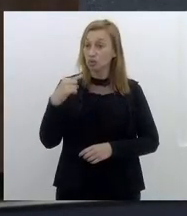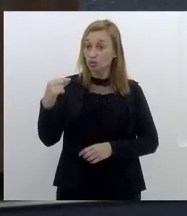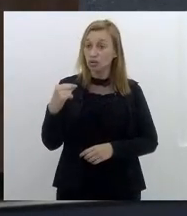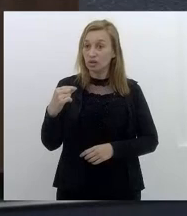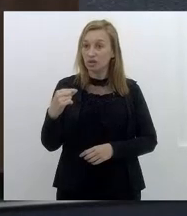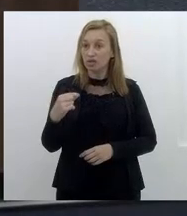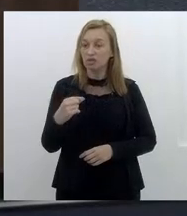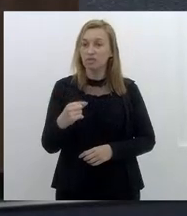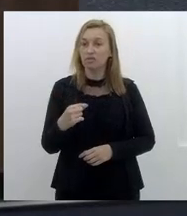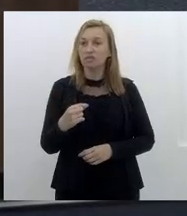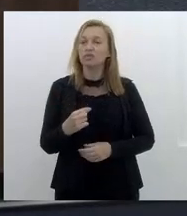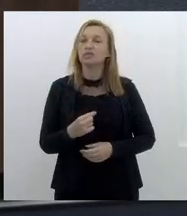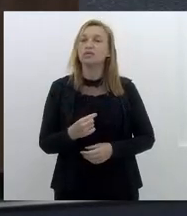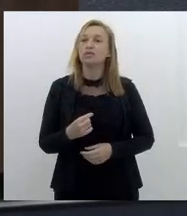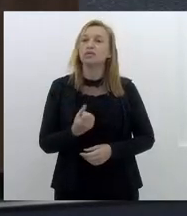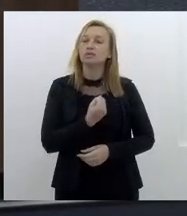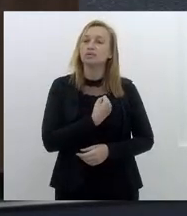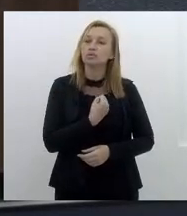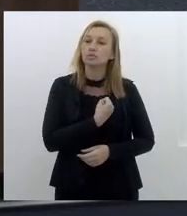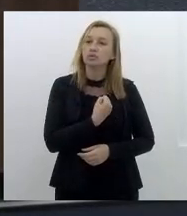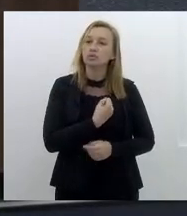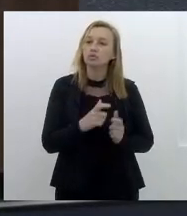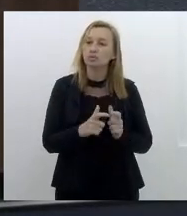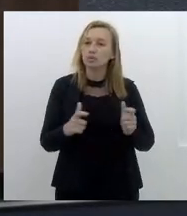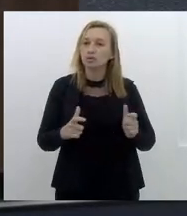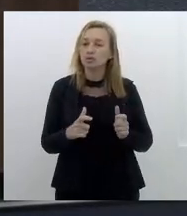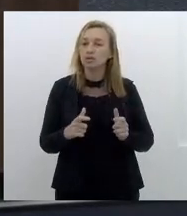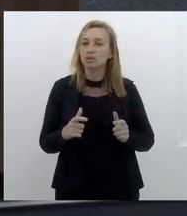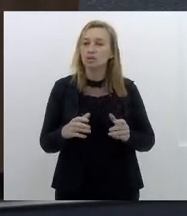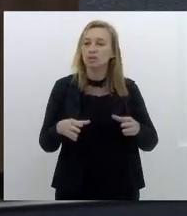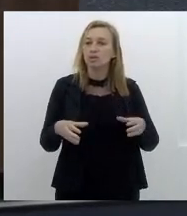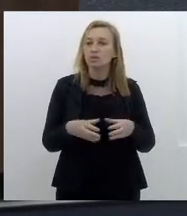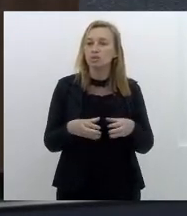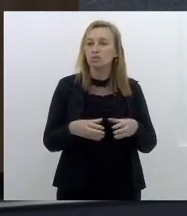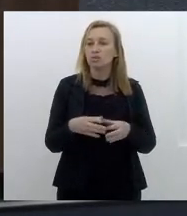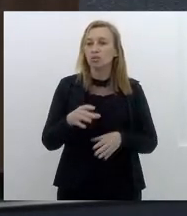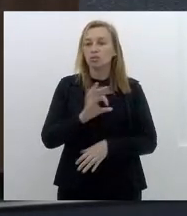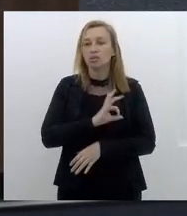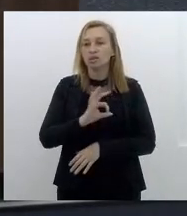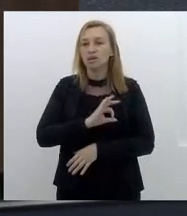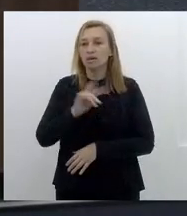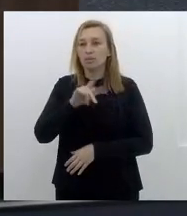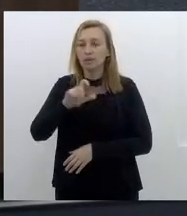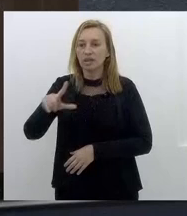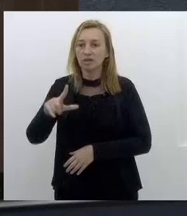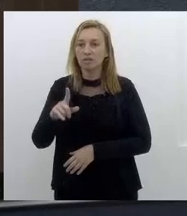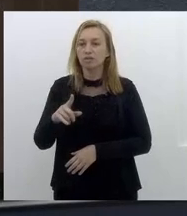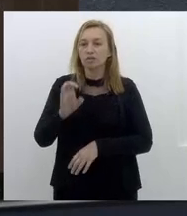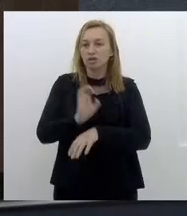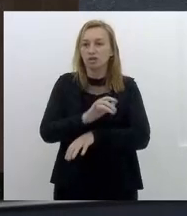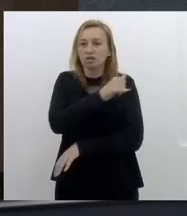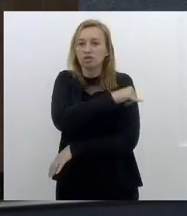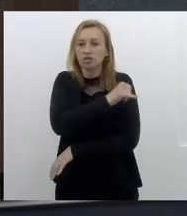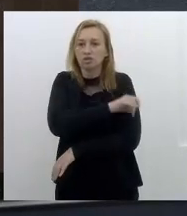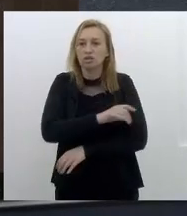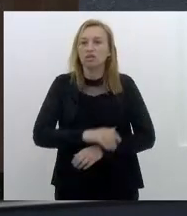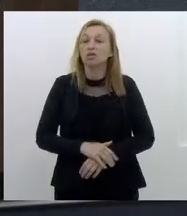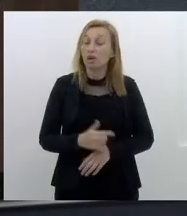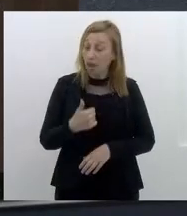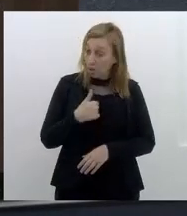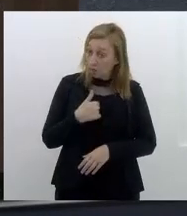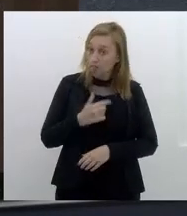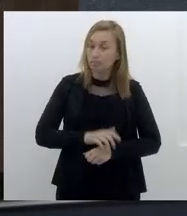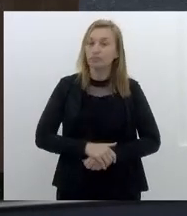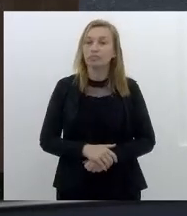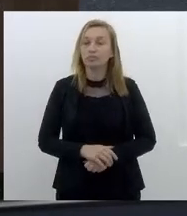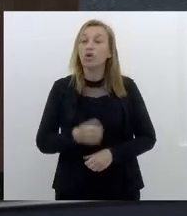por uma parte significativa da e esse acho penais do Estado do Rio de Janeiro que assim como